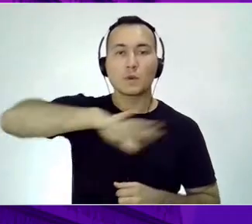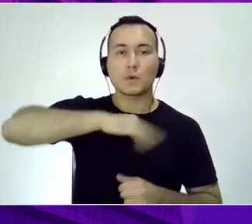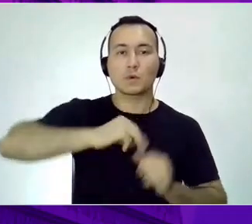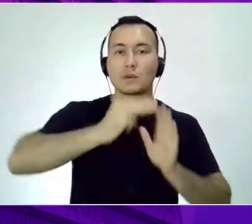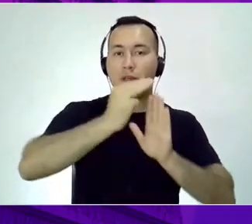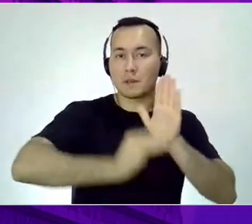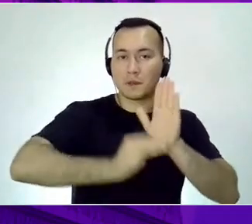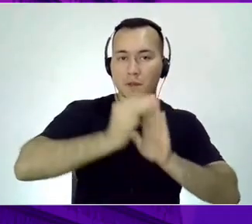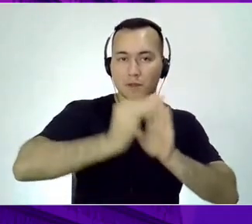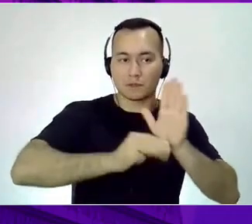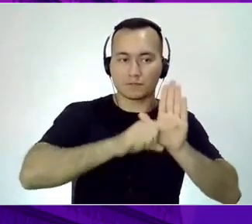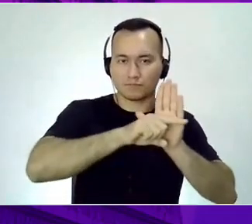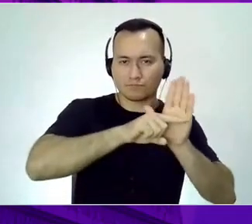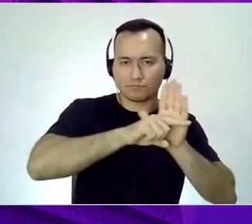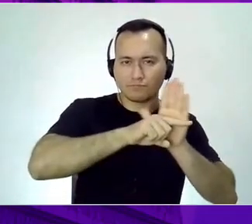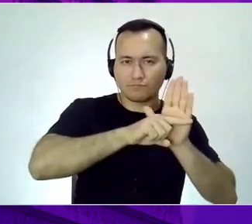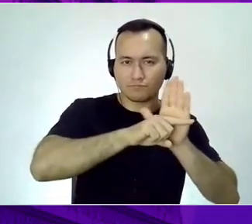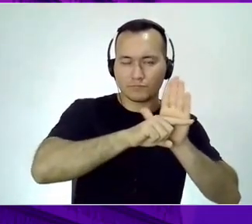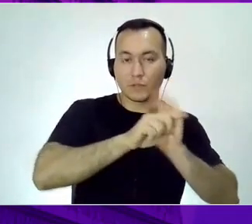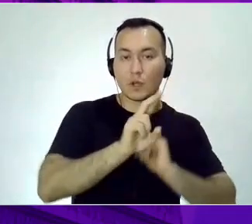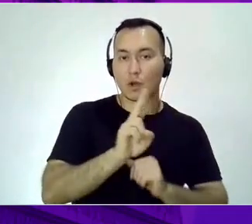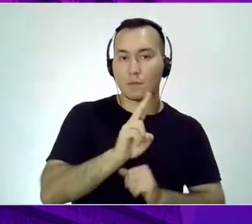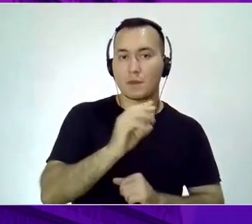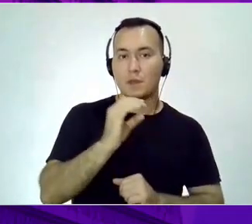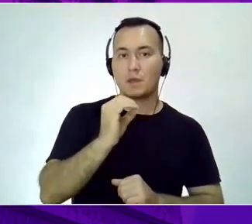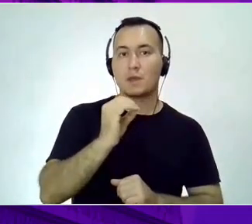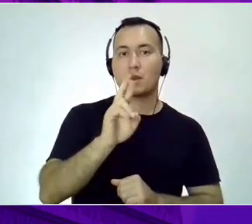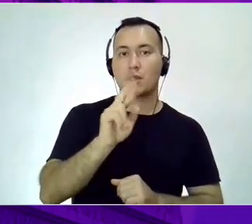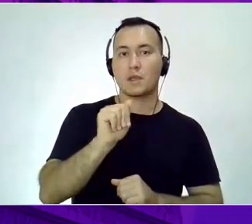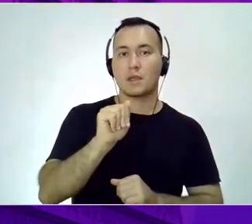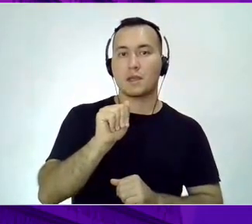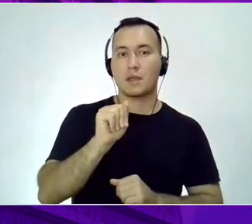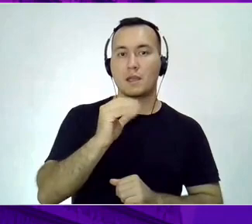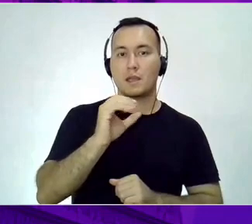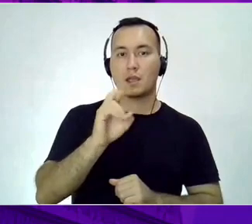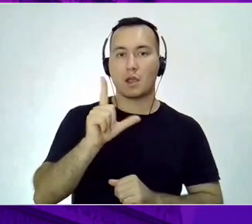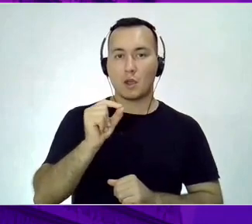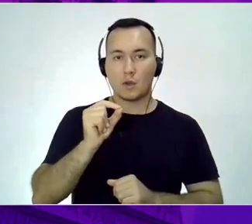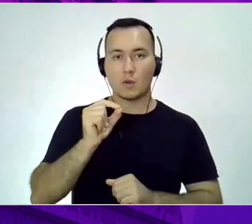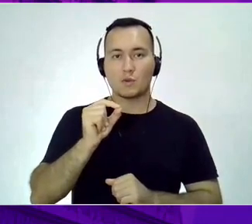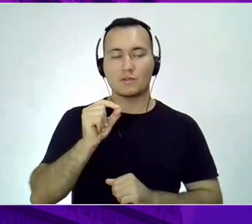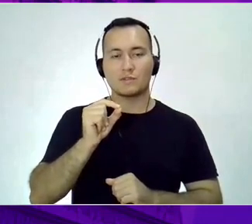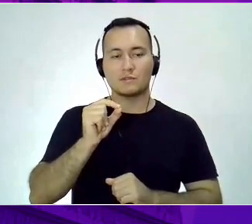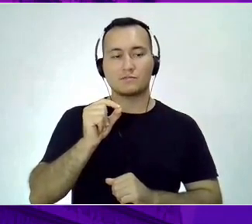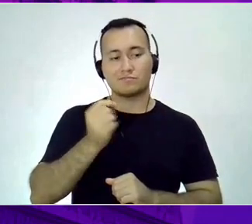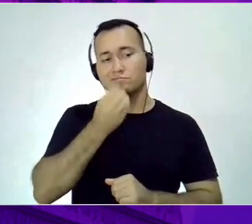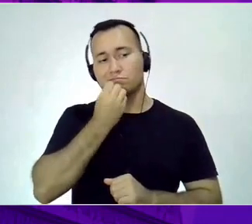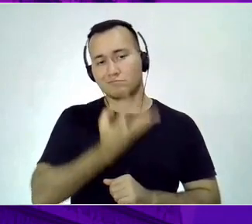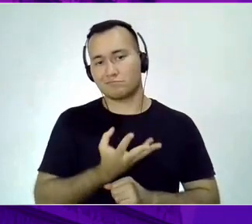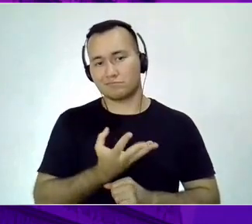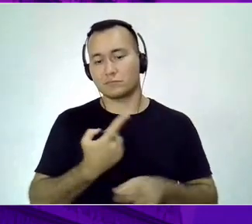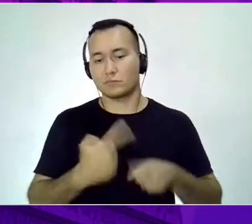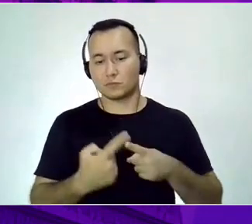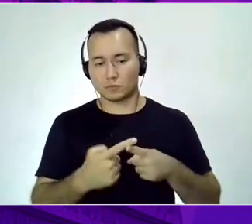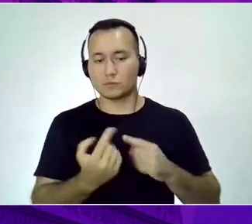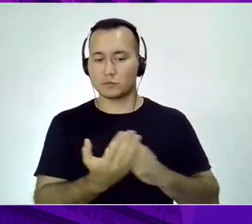suas necessidades, e o quanto os resultados que estão lá fazem sentido.